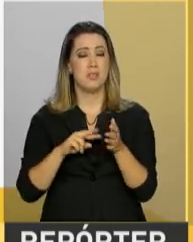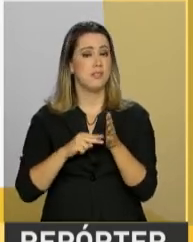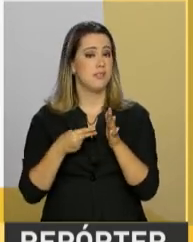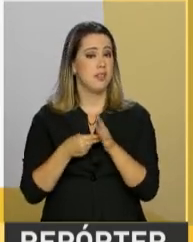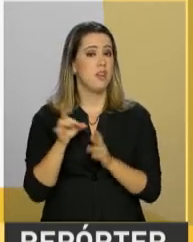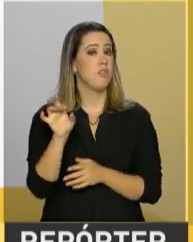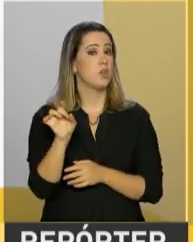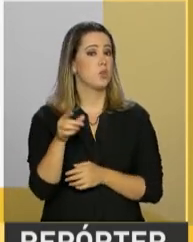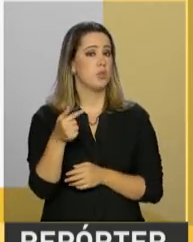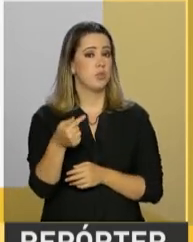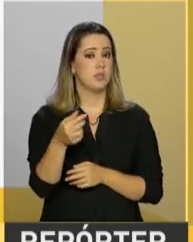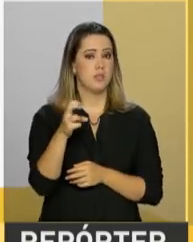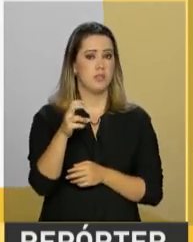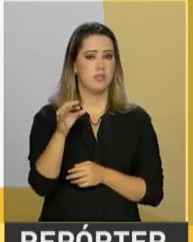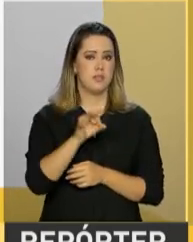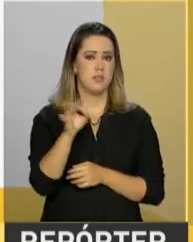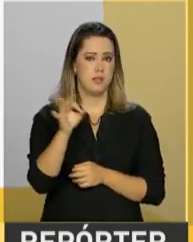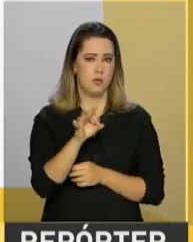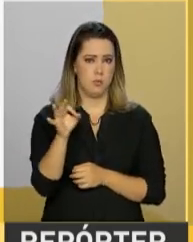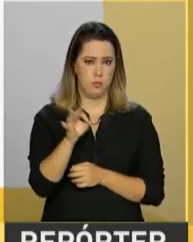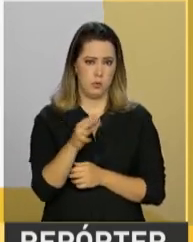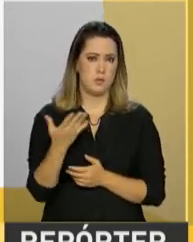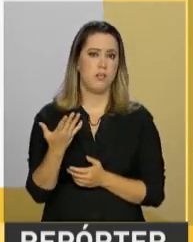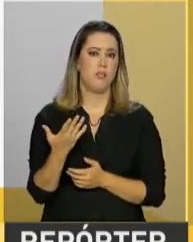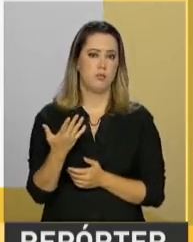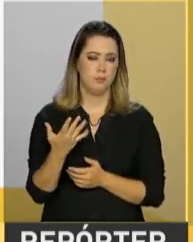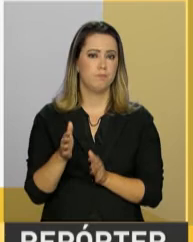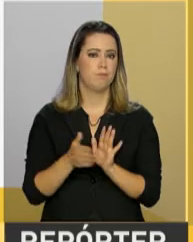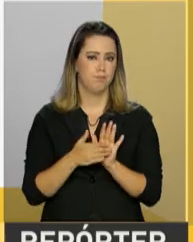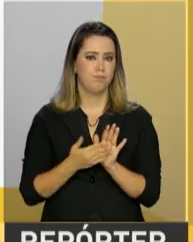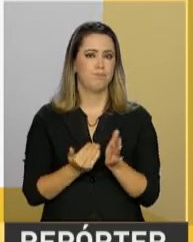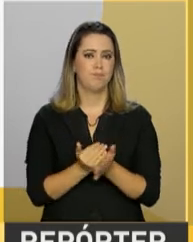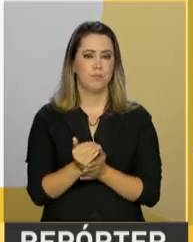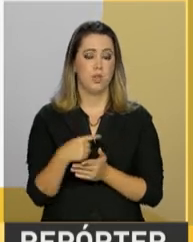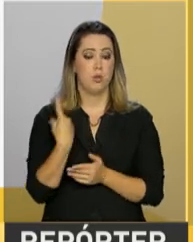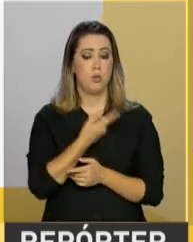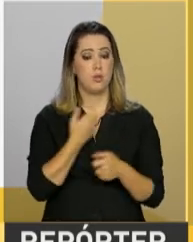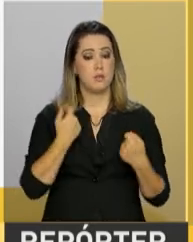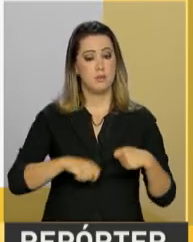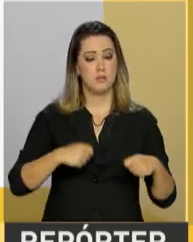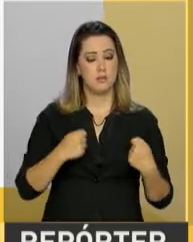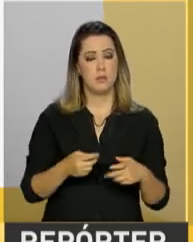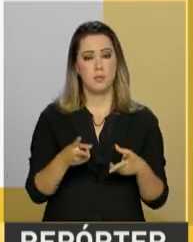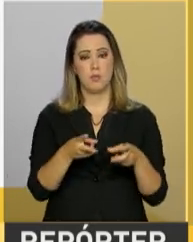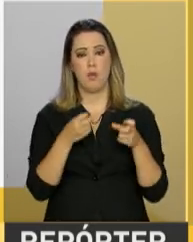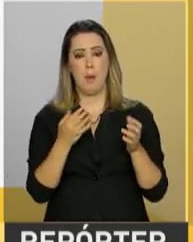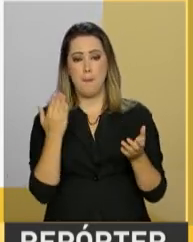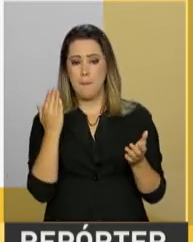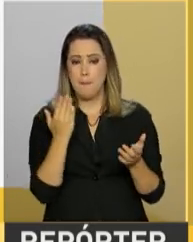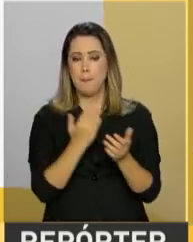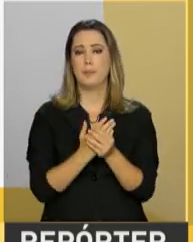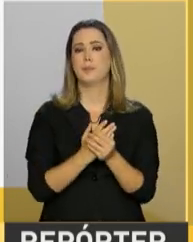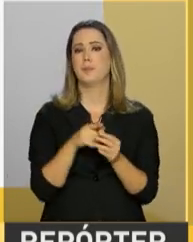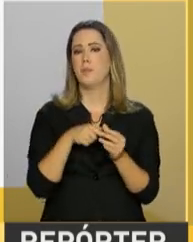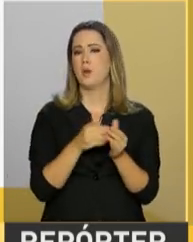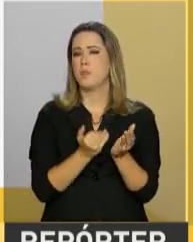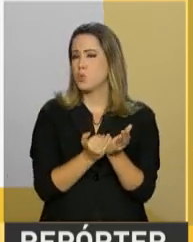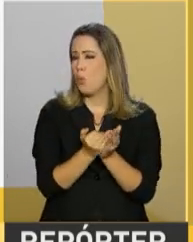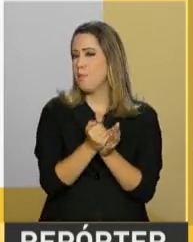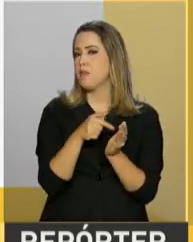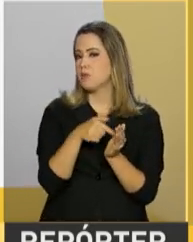da proposta original estamos defendendo a esta proposta como está e como